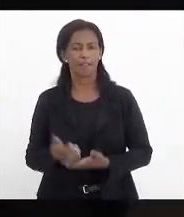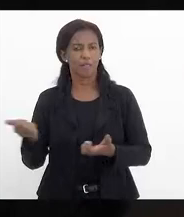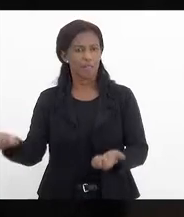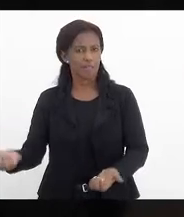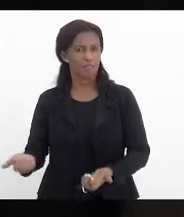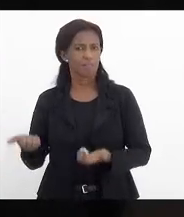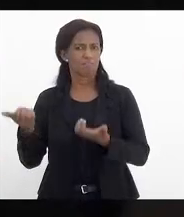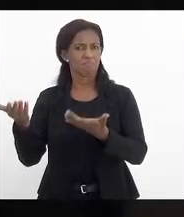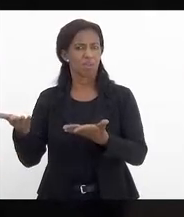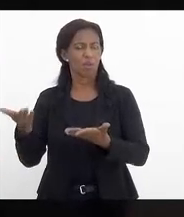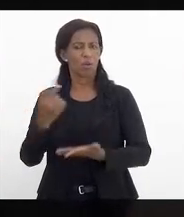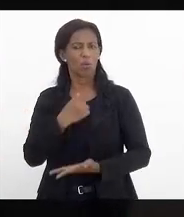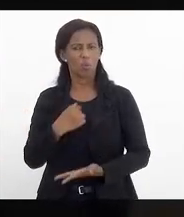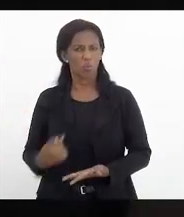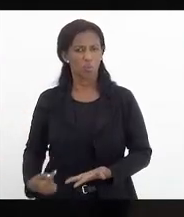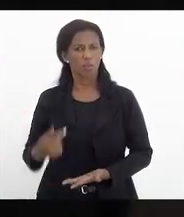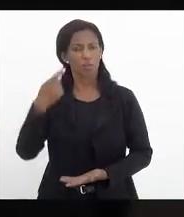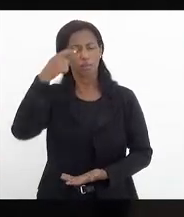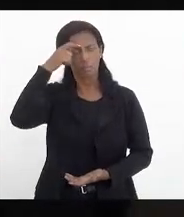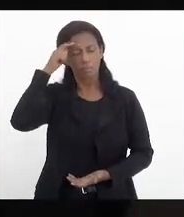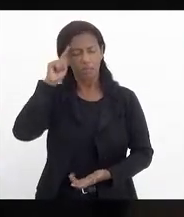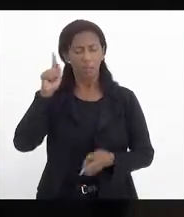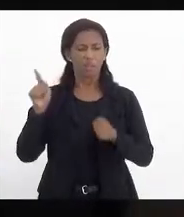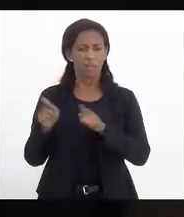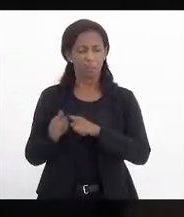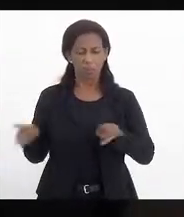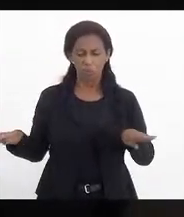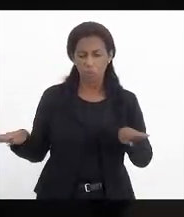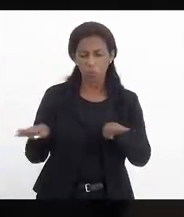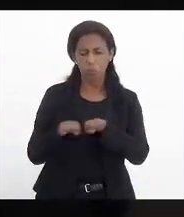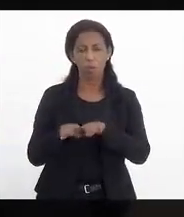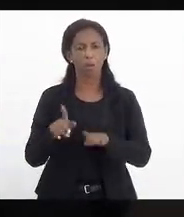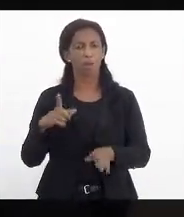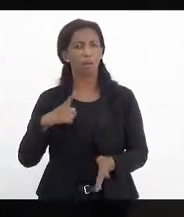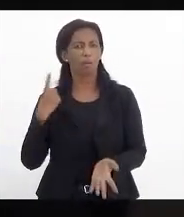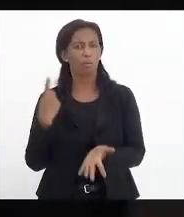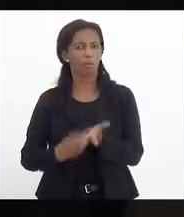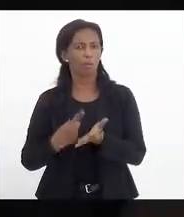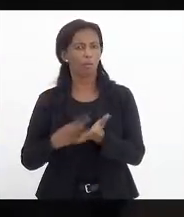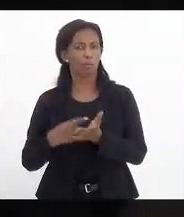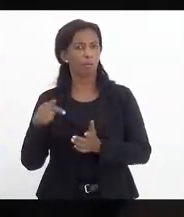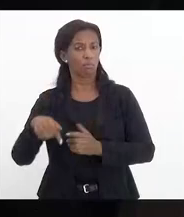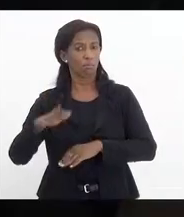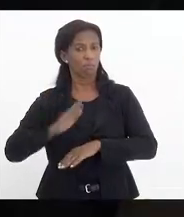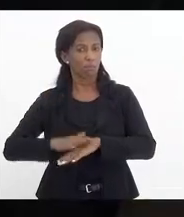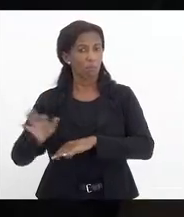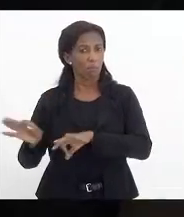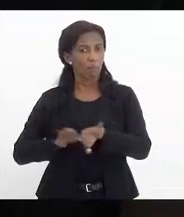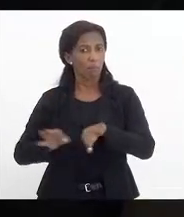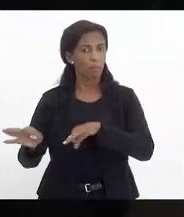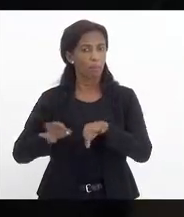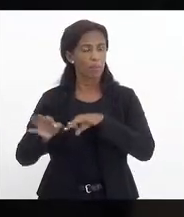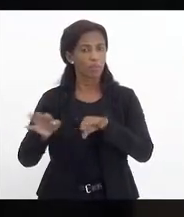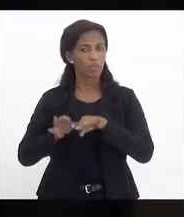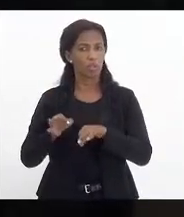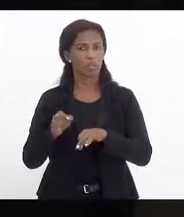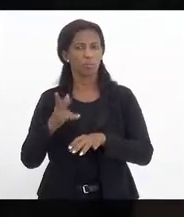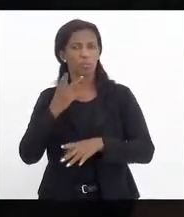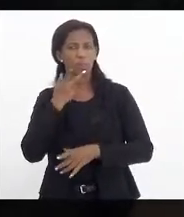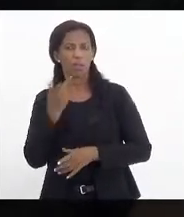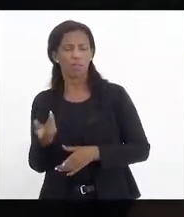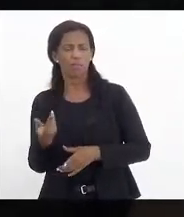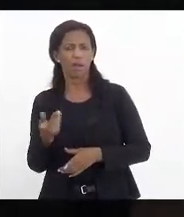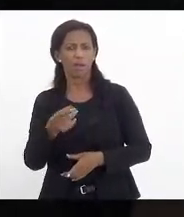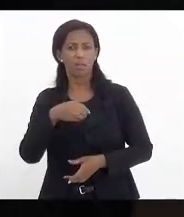Castro, que na mesma toada tem o compromisso de que neste projeto que trata sobre a